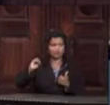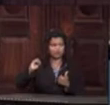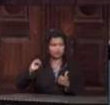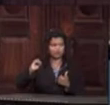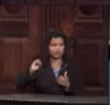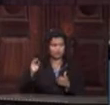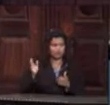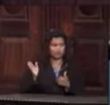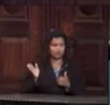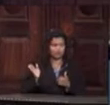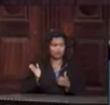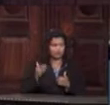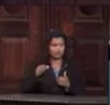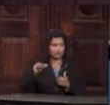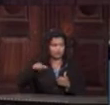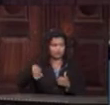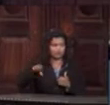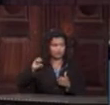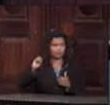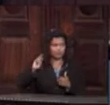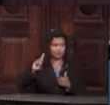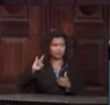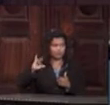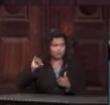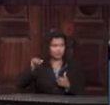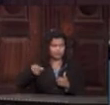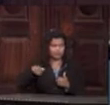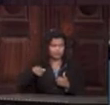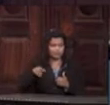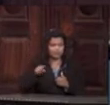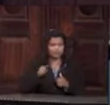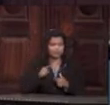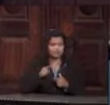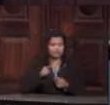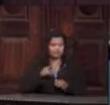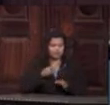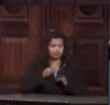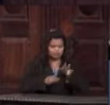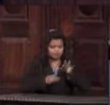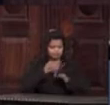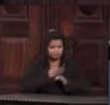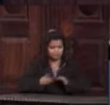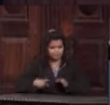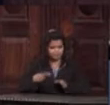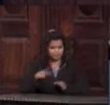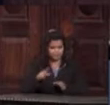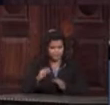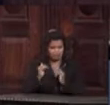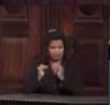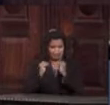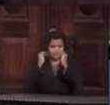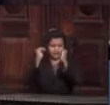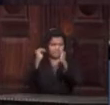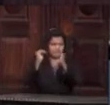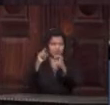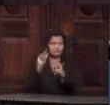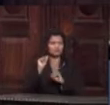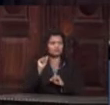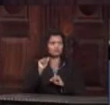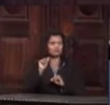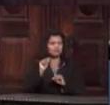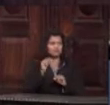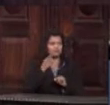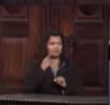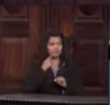na política externa altiva que redirecionou as prioridades brasileiras vão concluir na